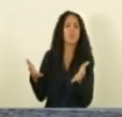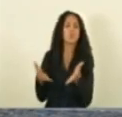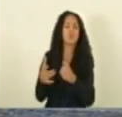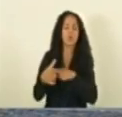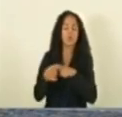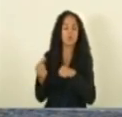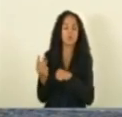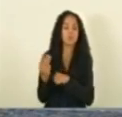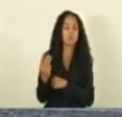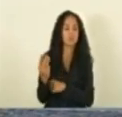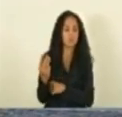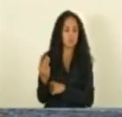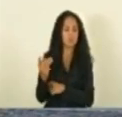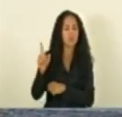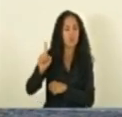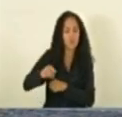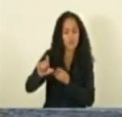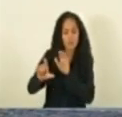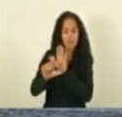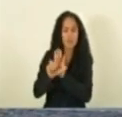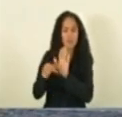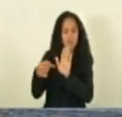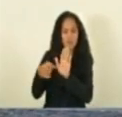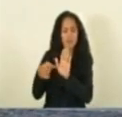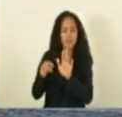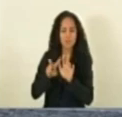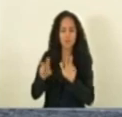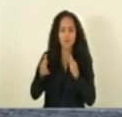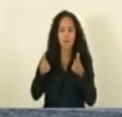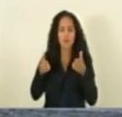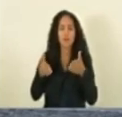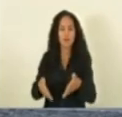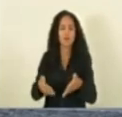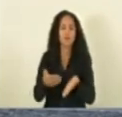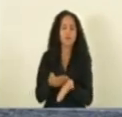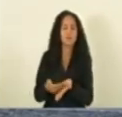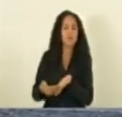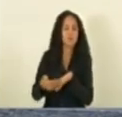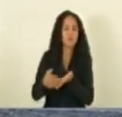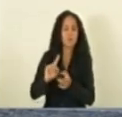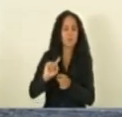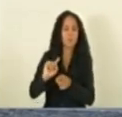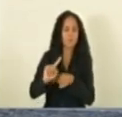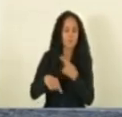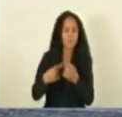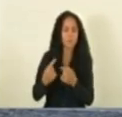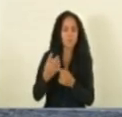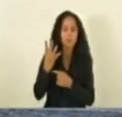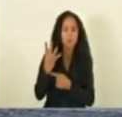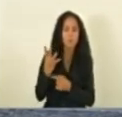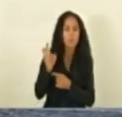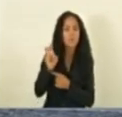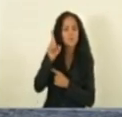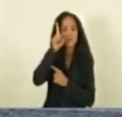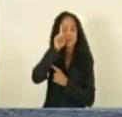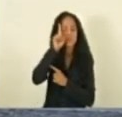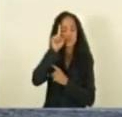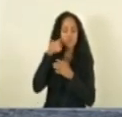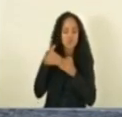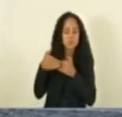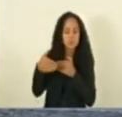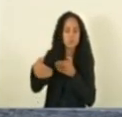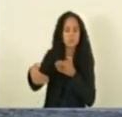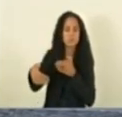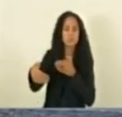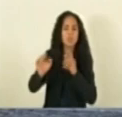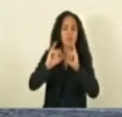Artigo 3º. Essa lei entra em vigor após decorridos 45 dias de